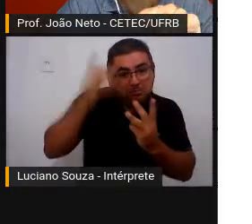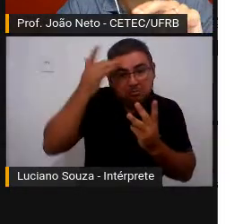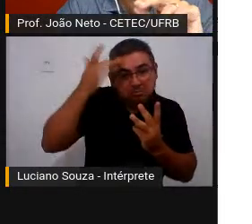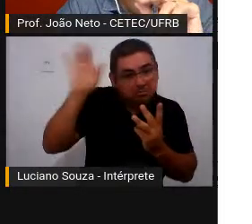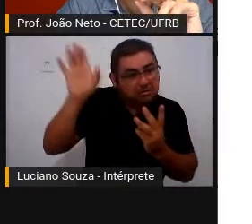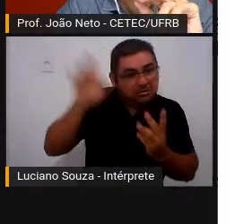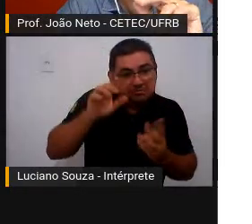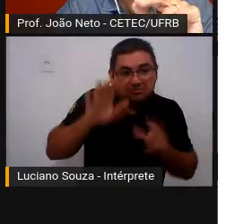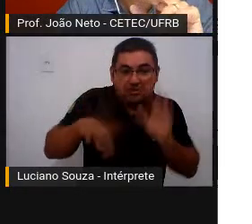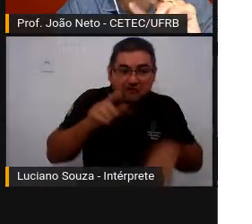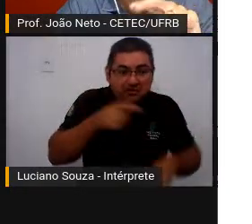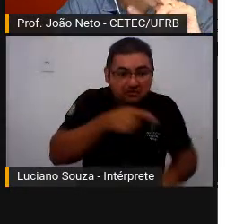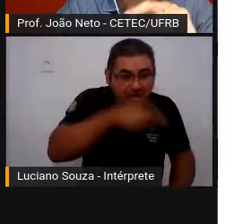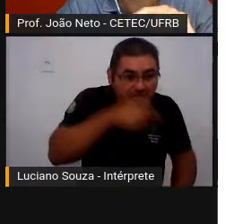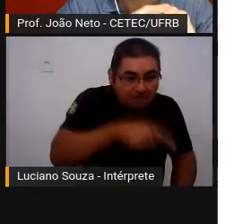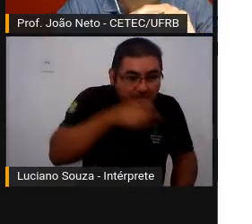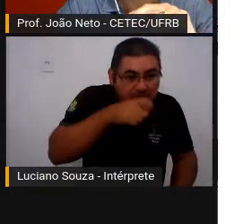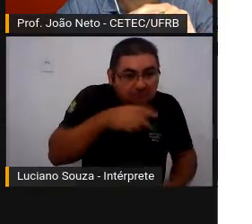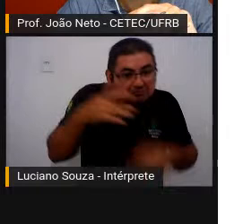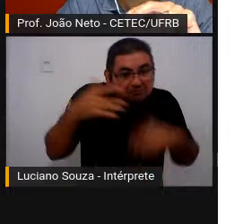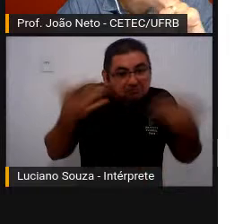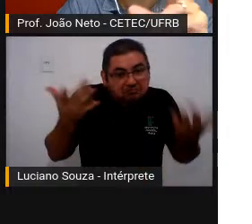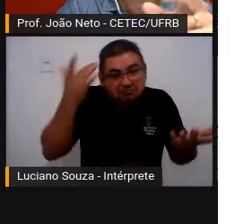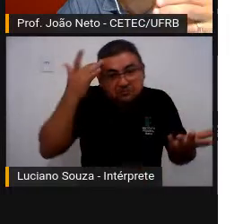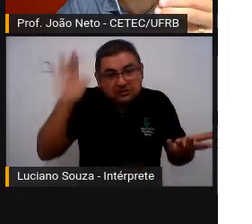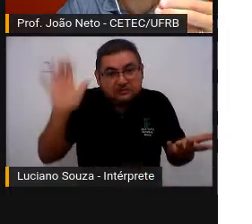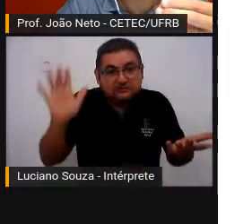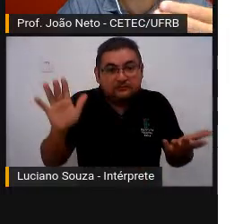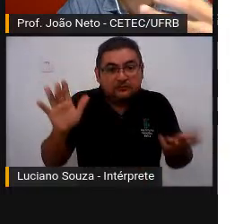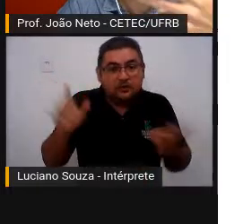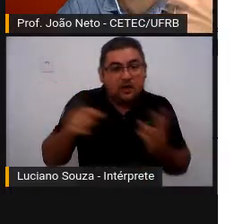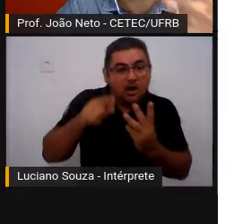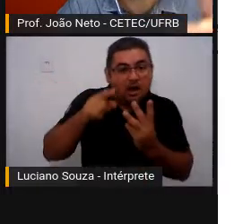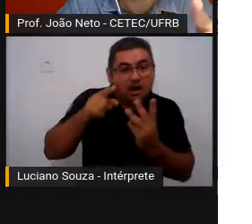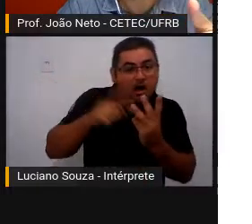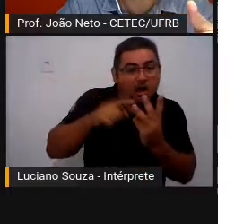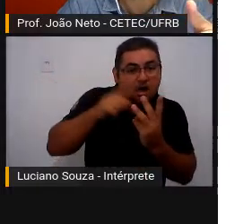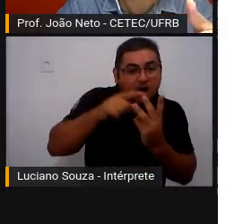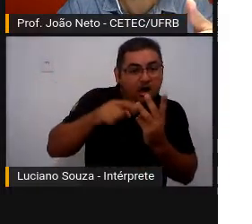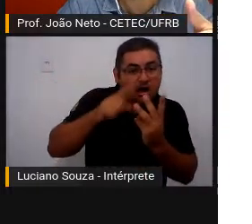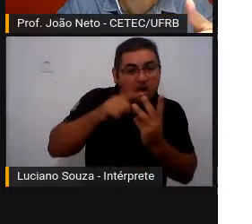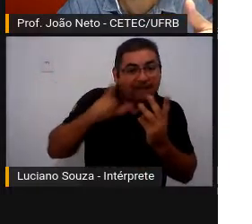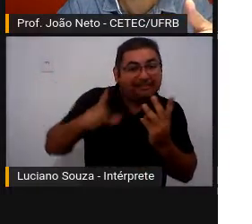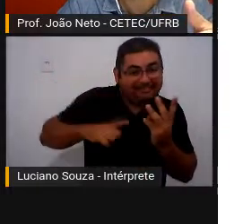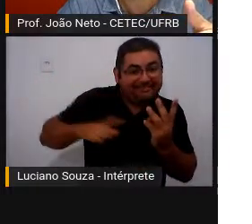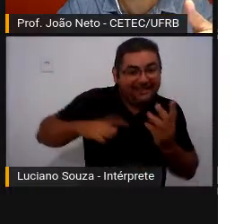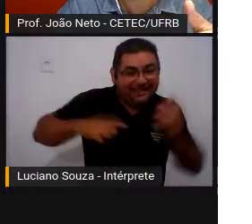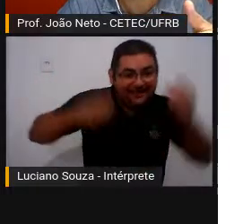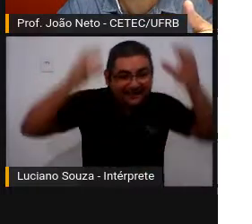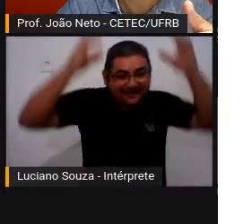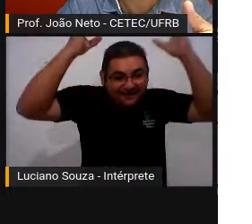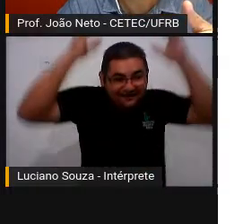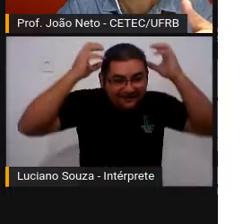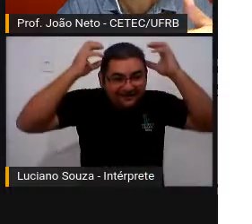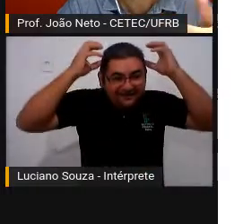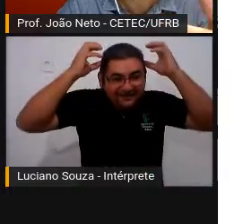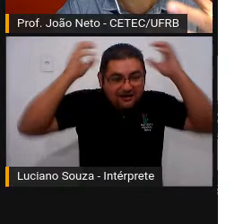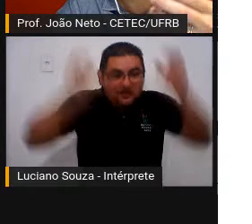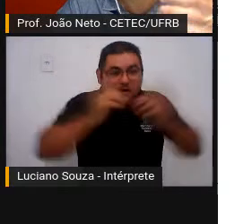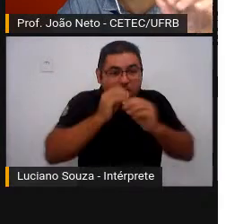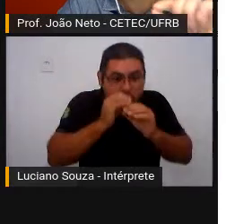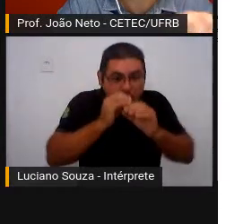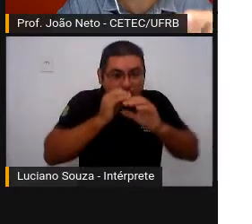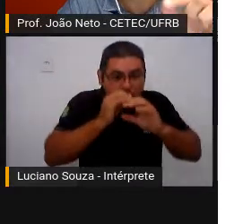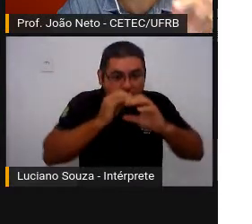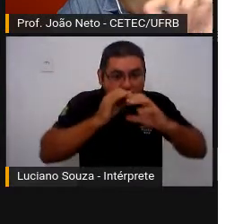animais estão usando a o chapéu de bexiga e o porco-espinho Deseja esse mesmo esse mesmo acessório